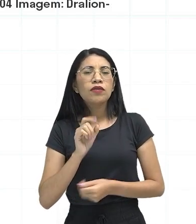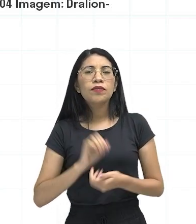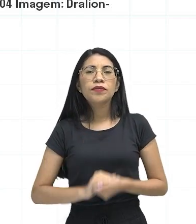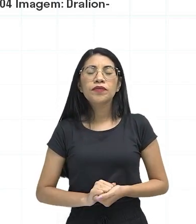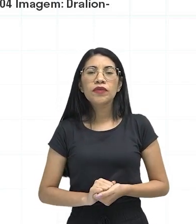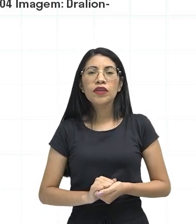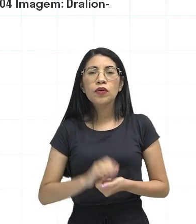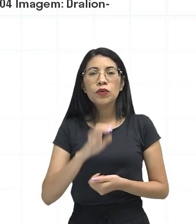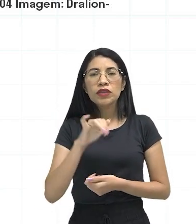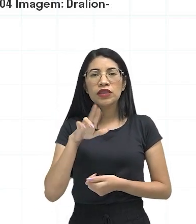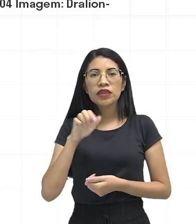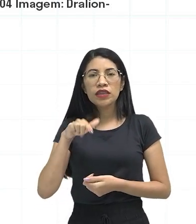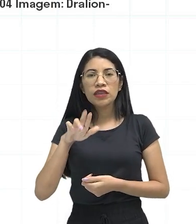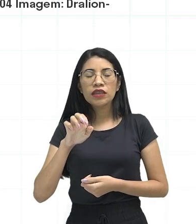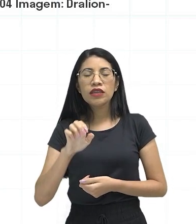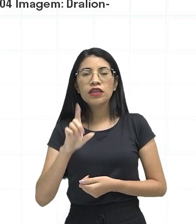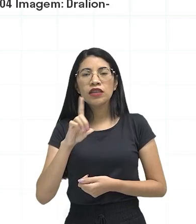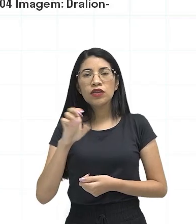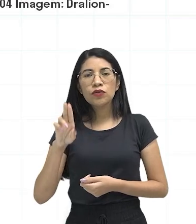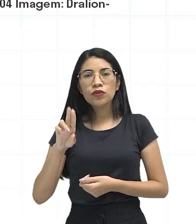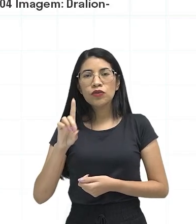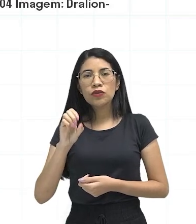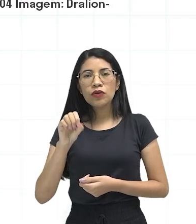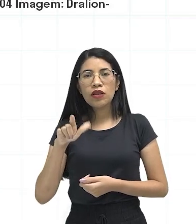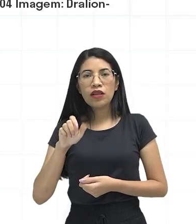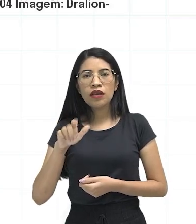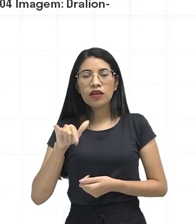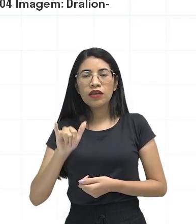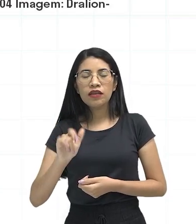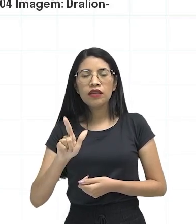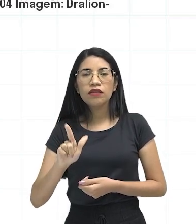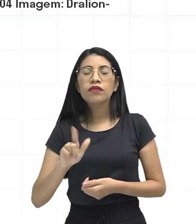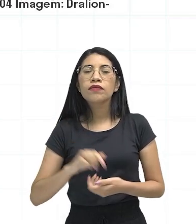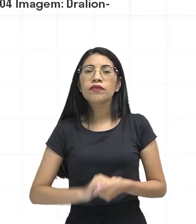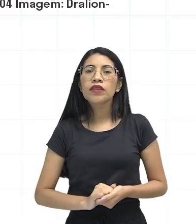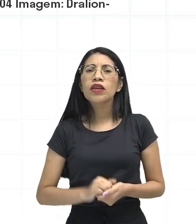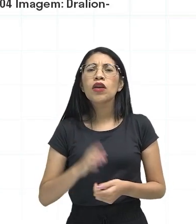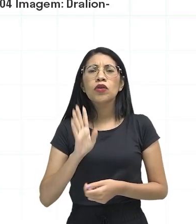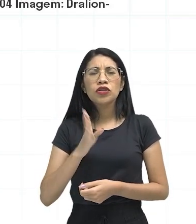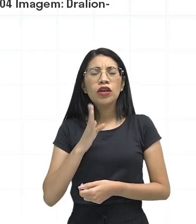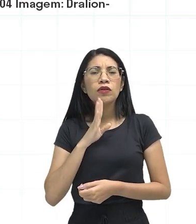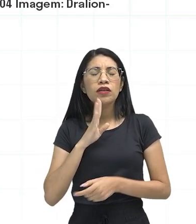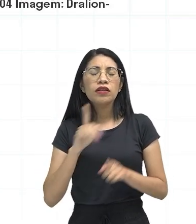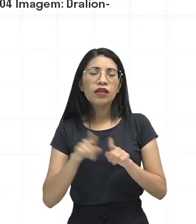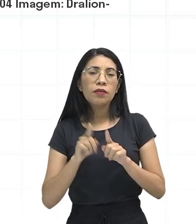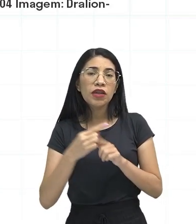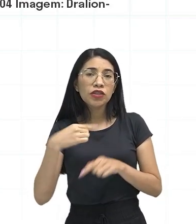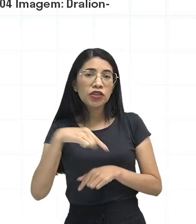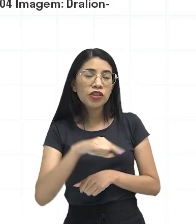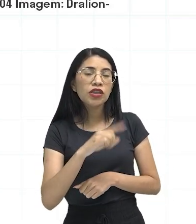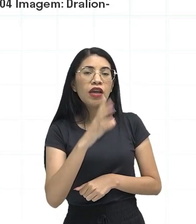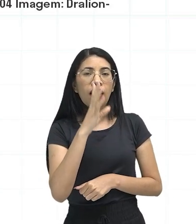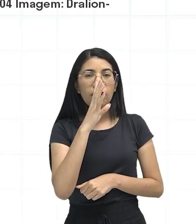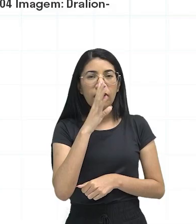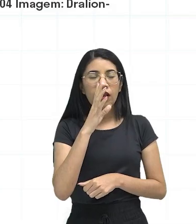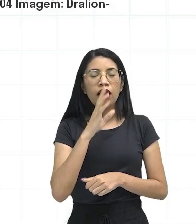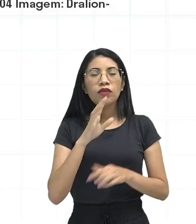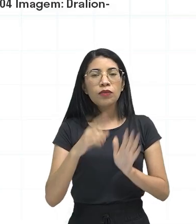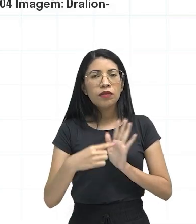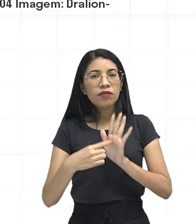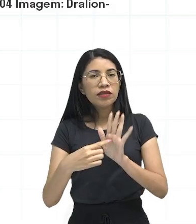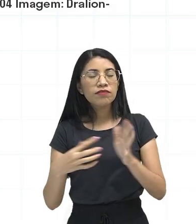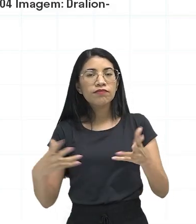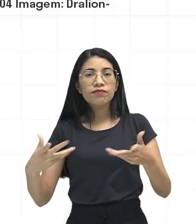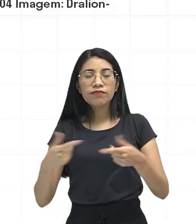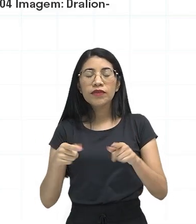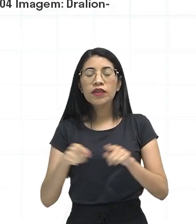o Cirque du Soleil. Vocês já ouviram falar? Eu já, inclusive, já tive a oportunidade de assistir um